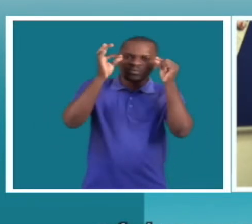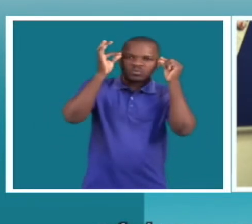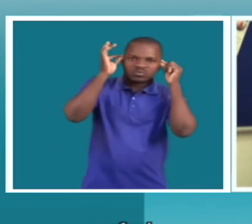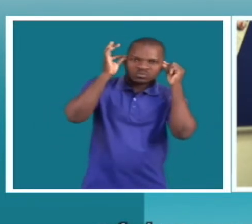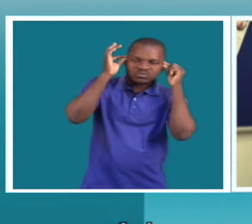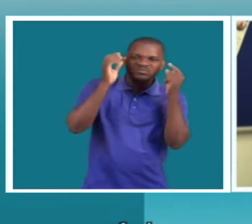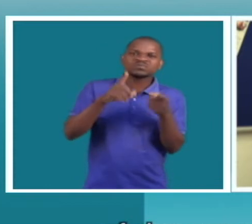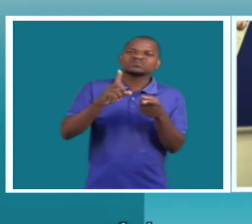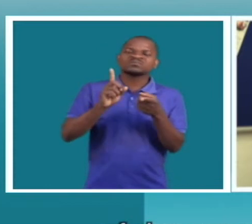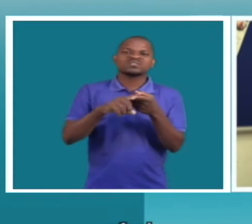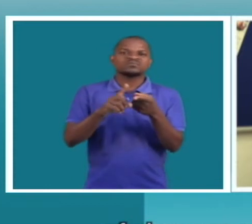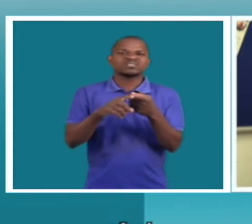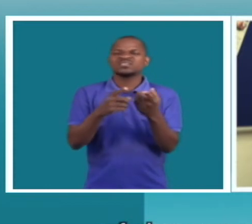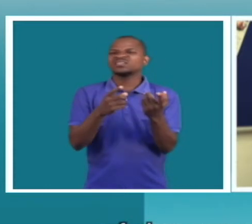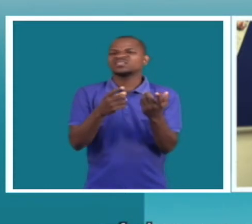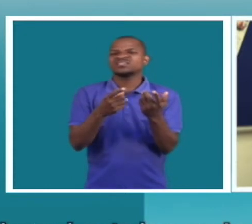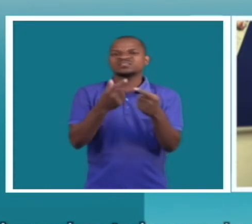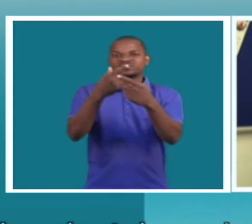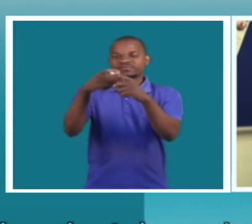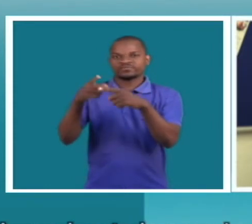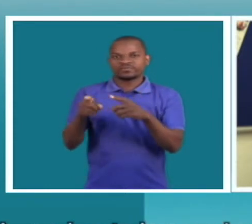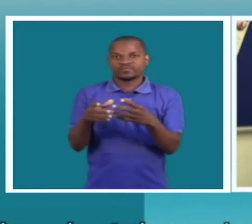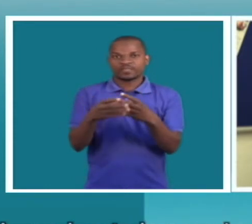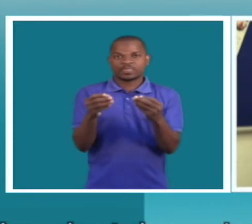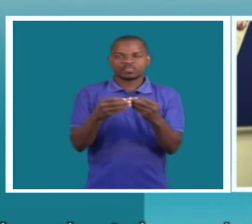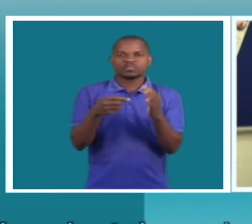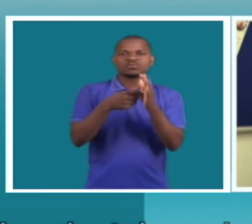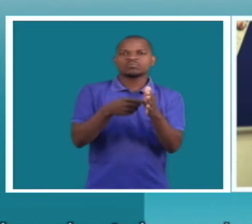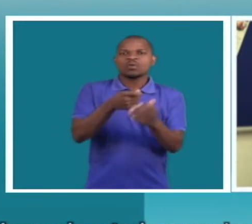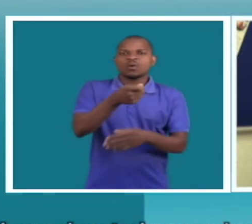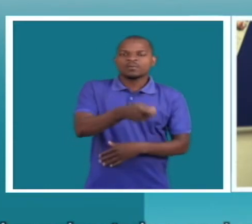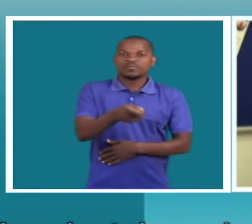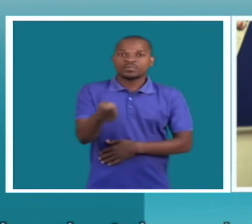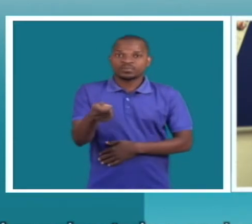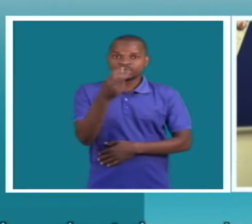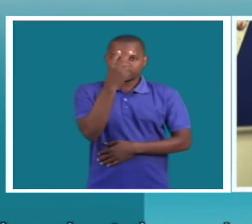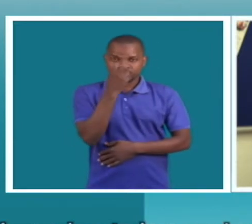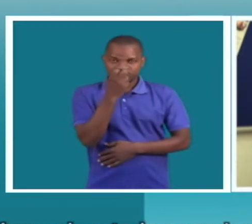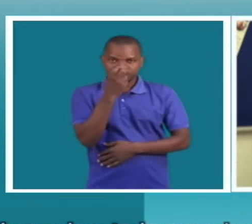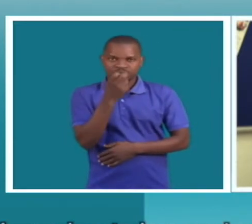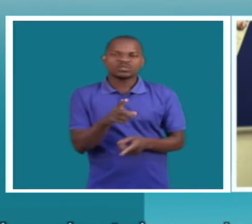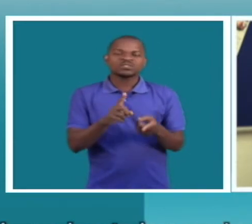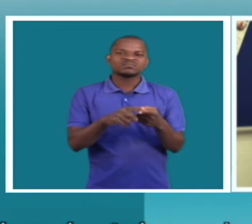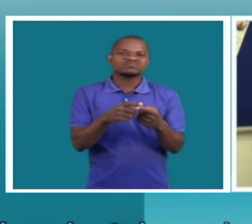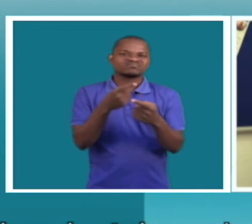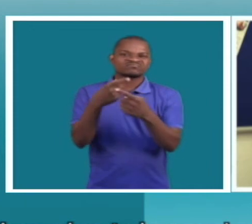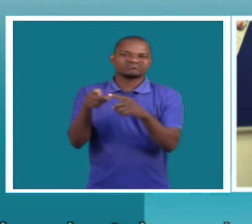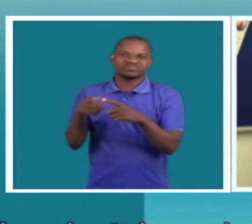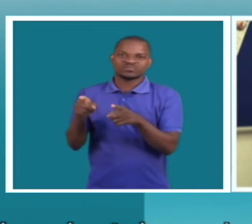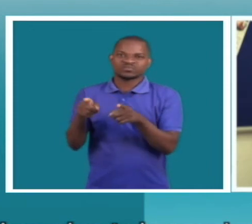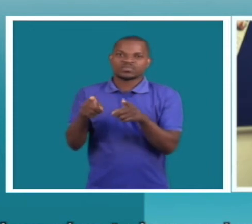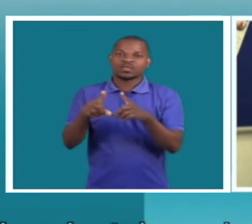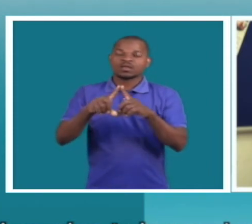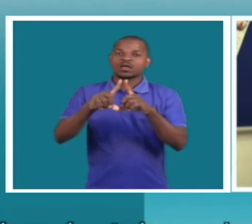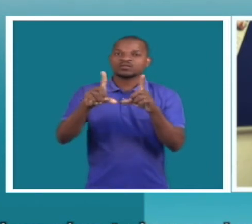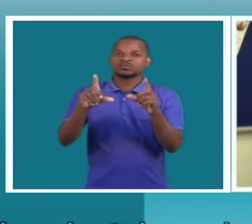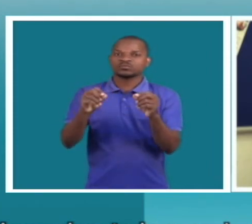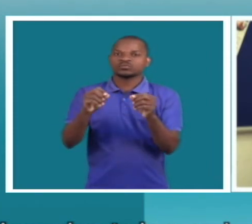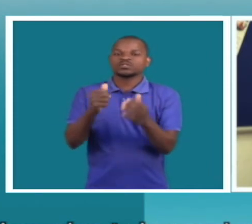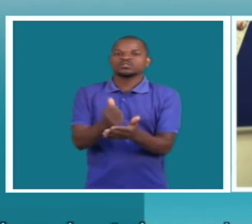Referimos-nos a óculos de vista? Referimos-nos a todo o conjunto, bengalas, todo o conjunto de